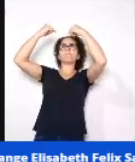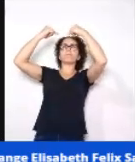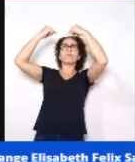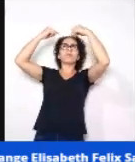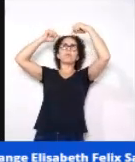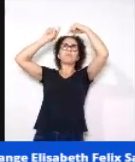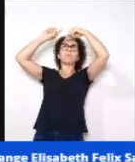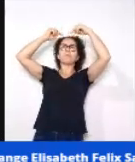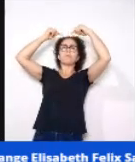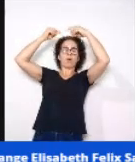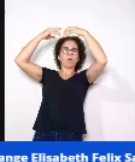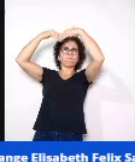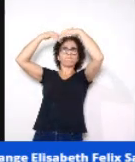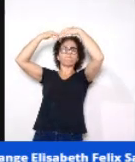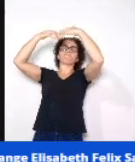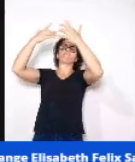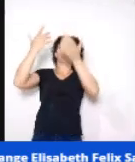um.